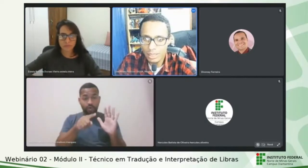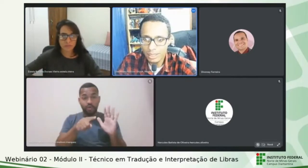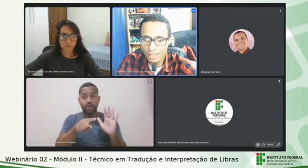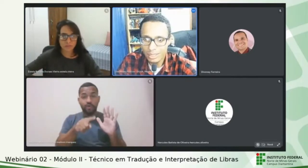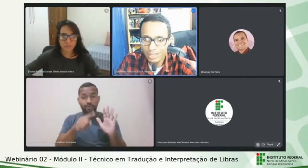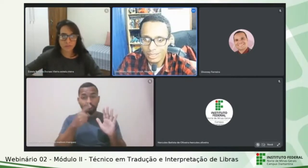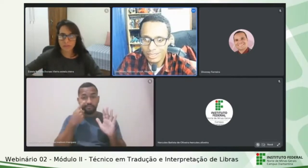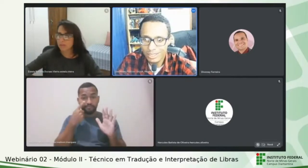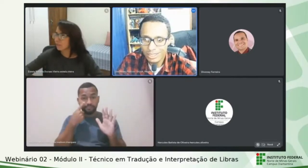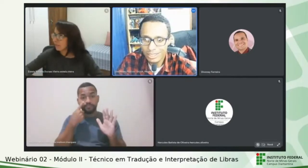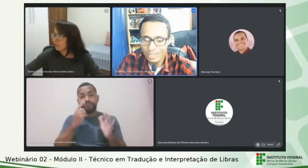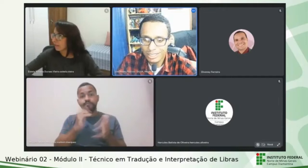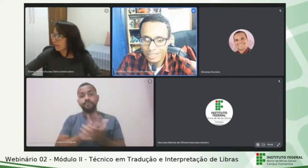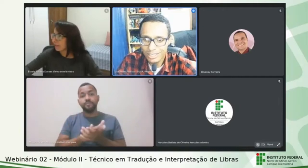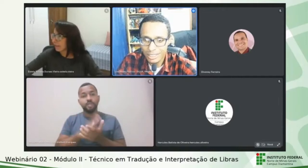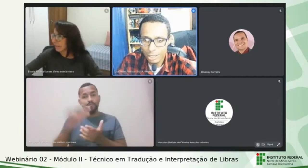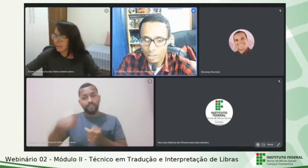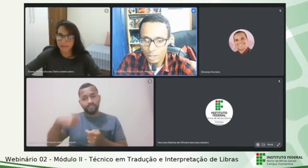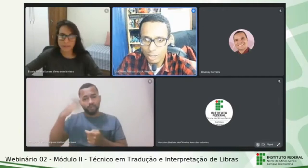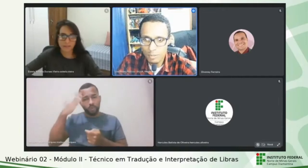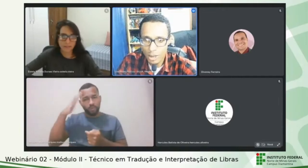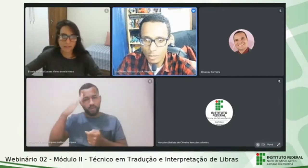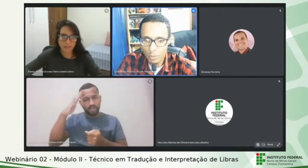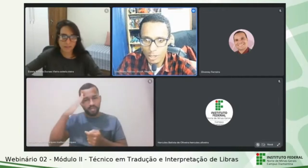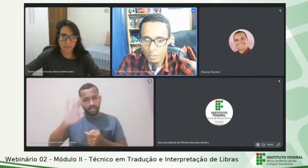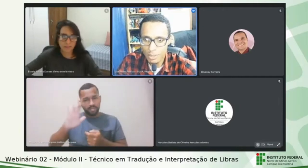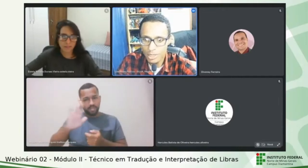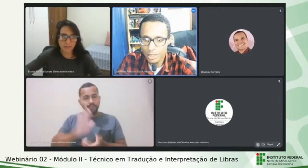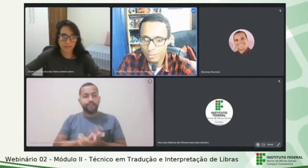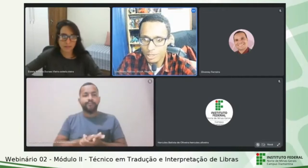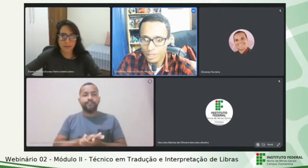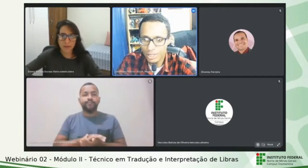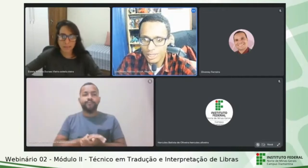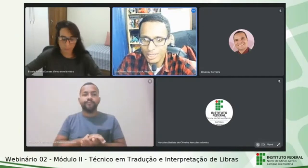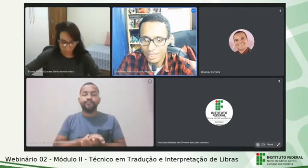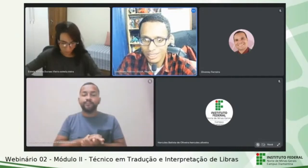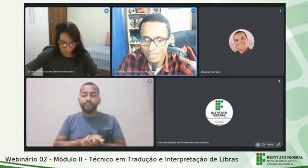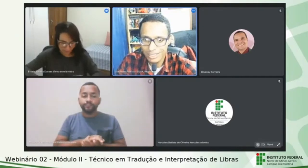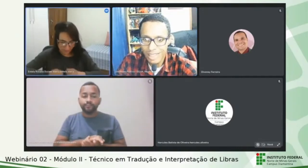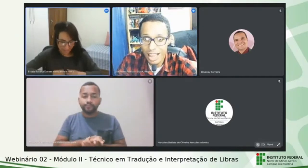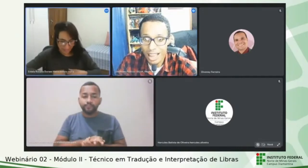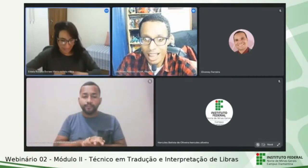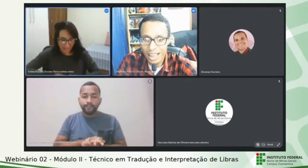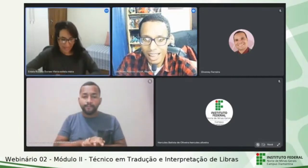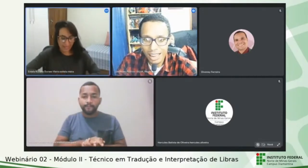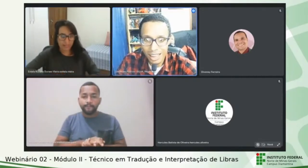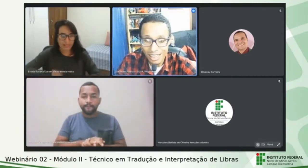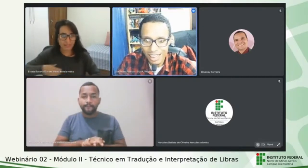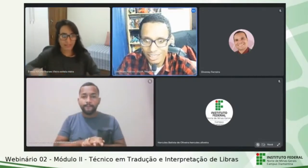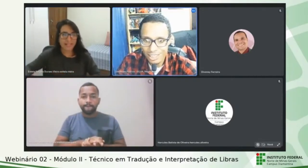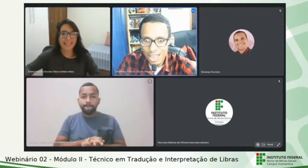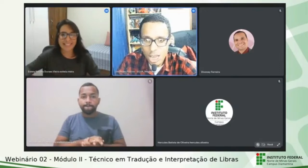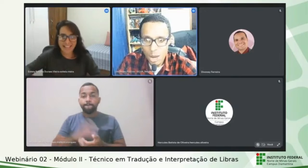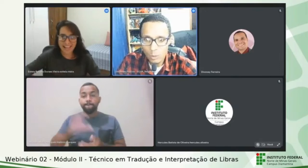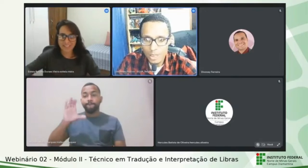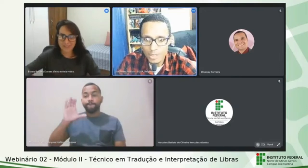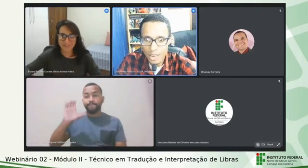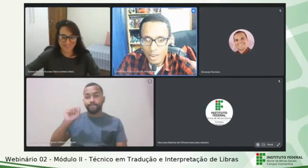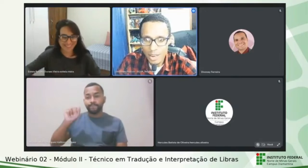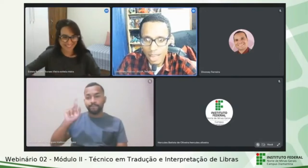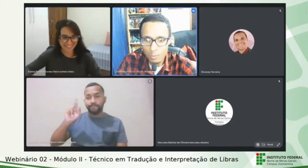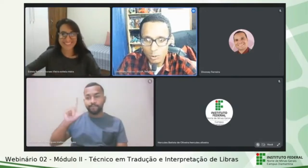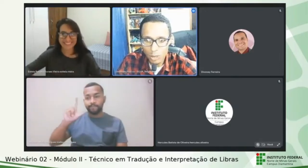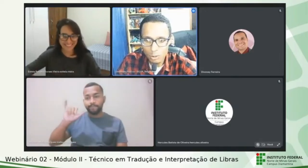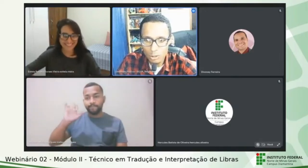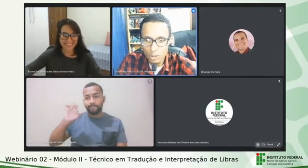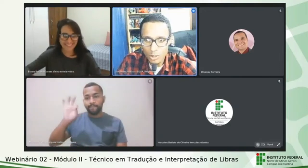entender. Da tradução intersemiótica. Pode repetir, por gentileza? Posso sim. Ah, é a Carliette. Um desenho